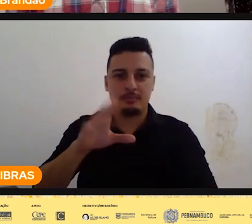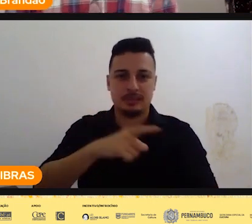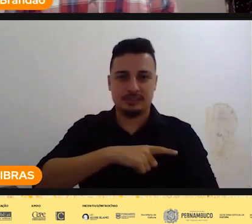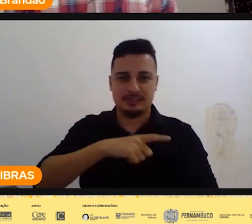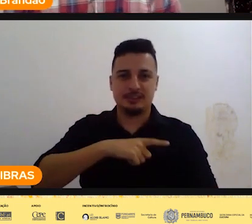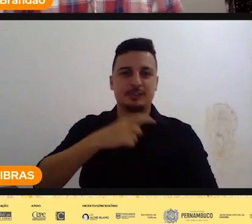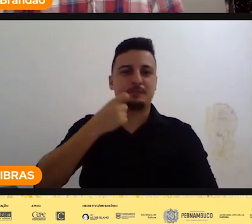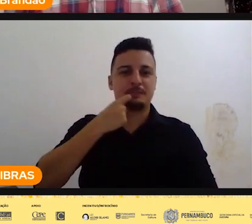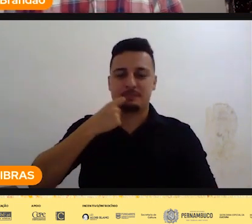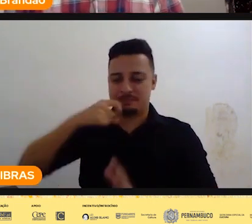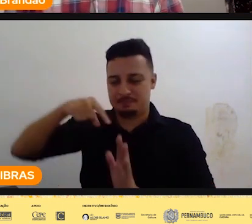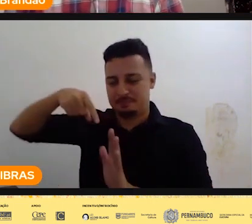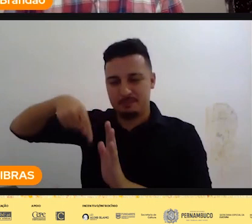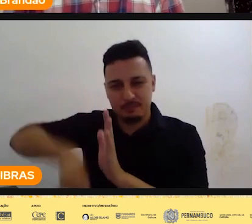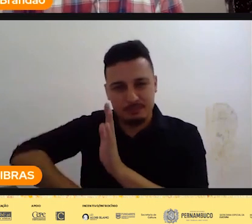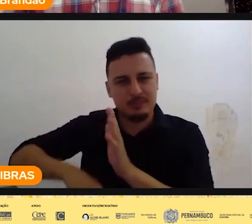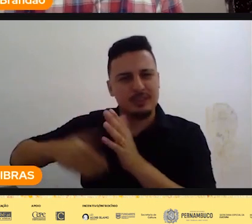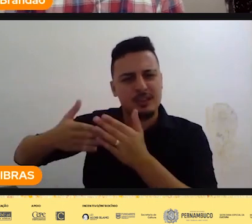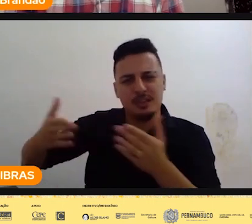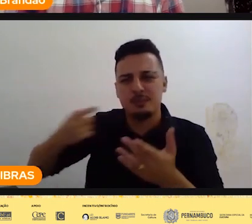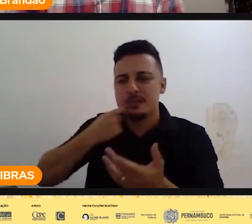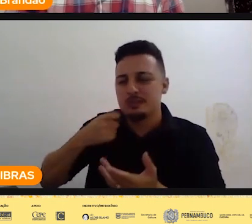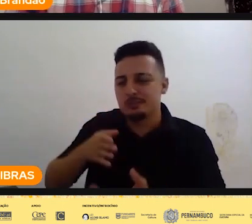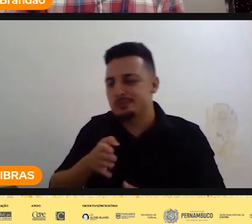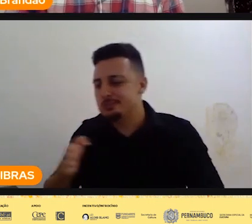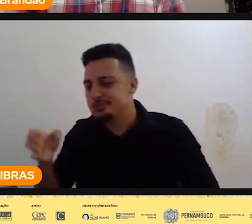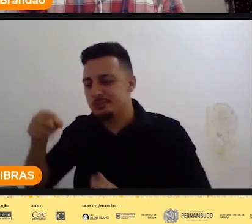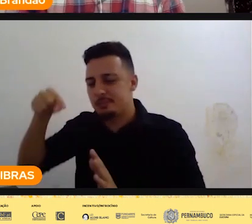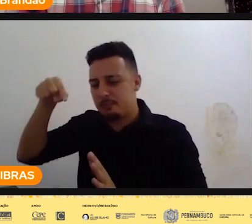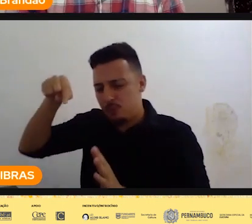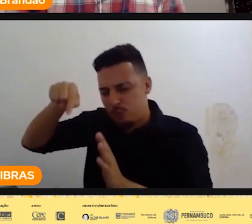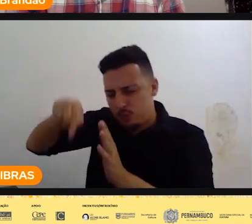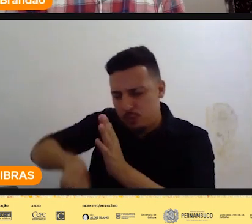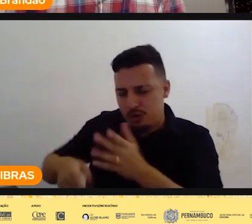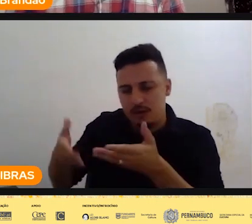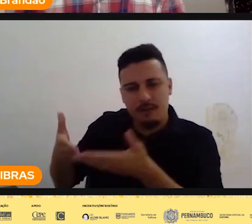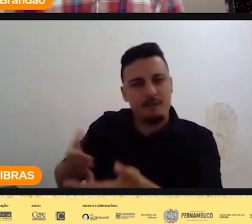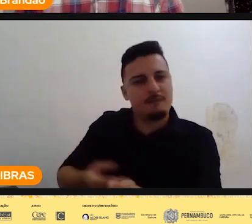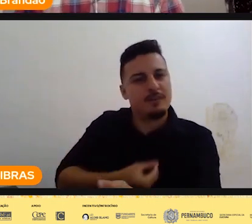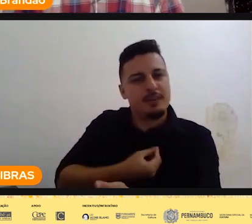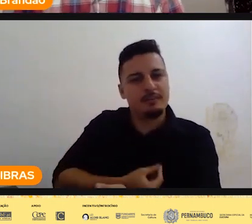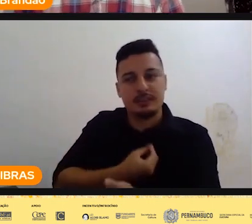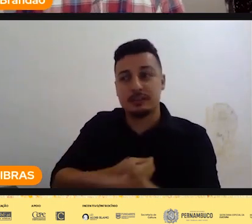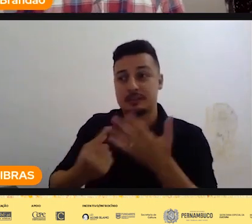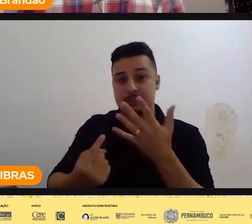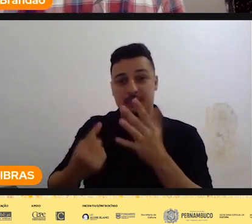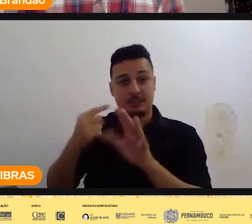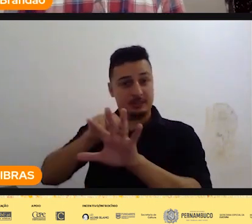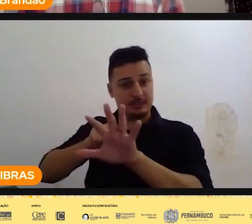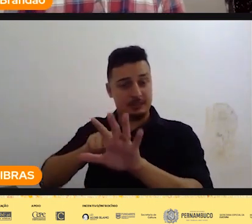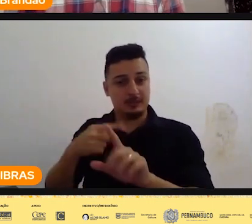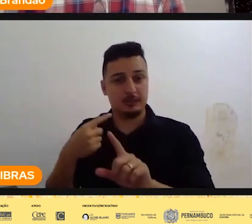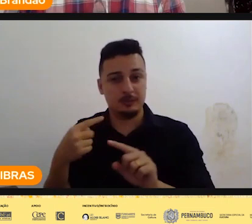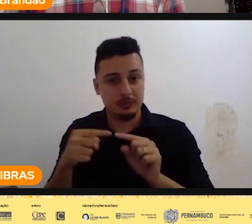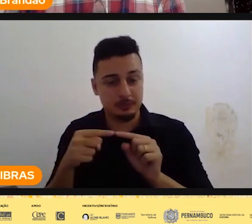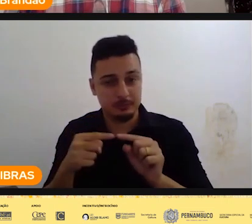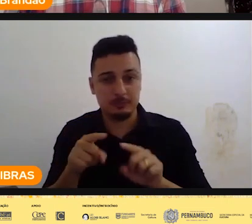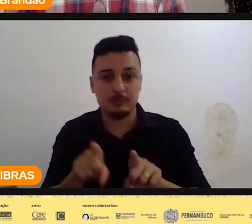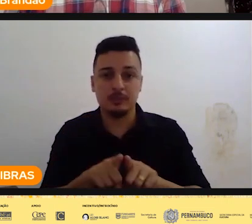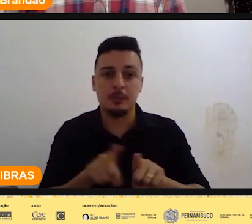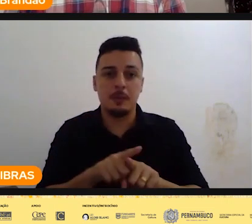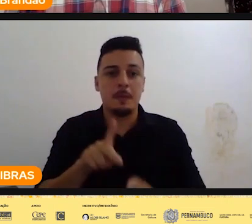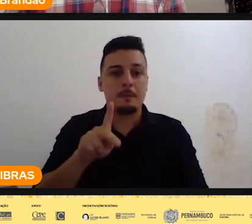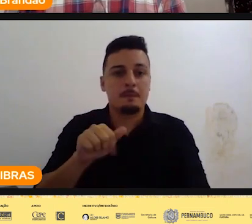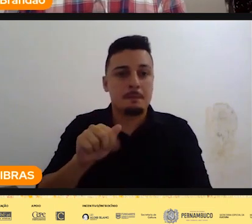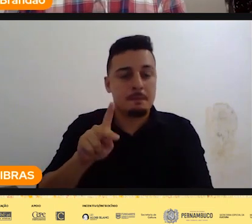bizarros peixes é bem importante, e sim é uma metáfora. E o Papaya também é uma jornada, também é